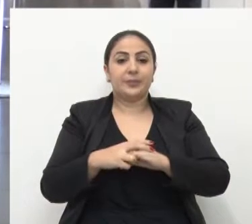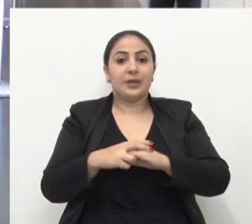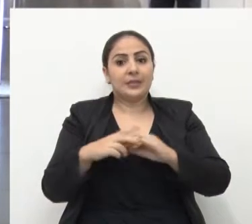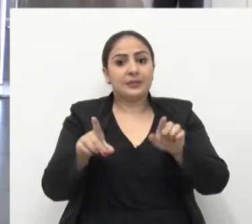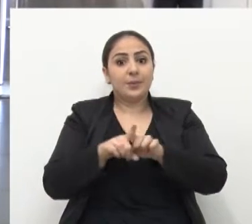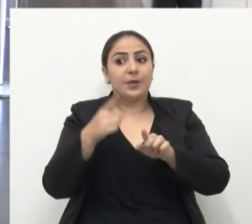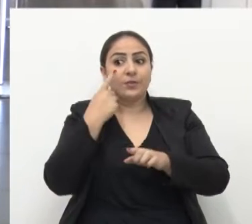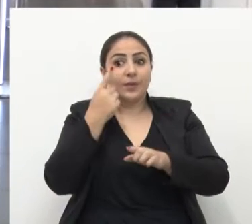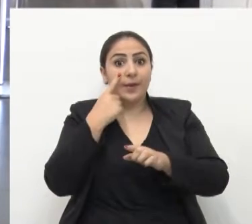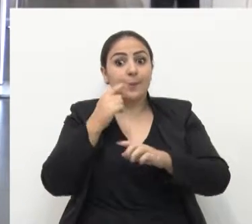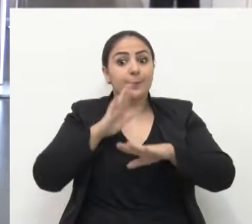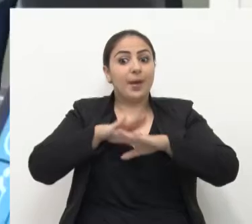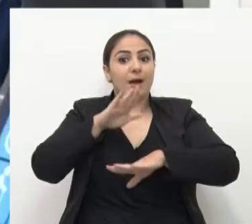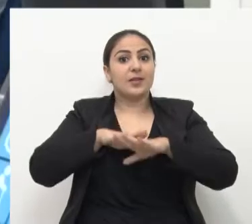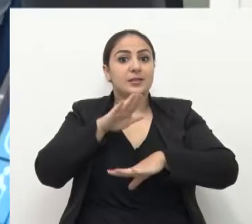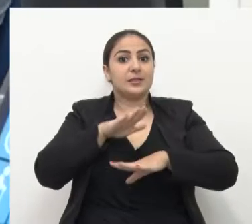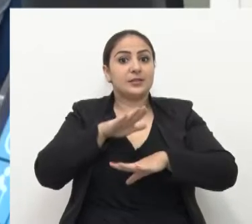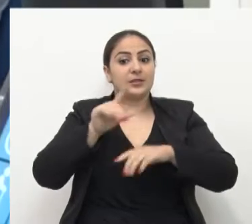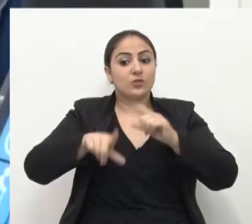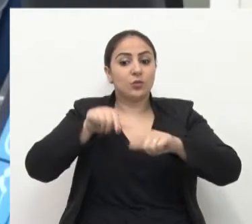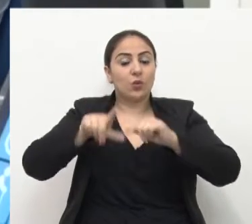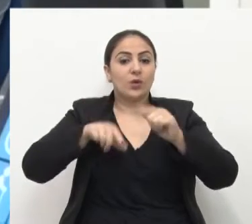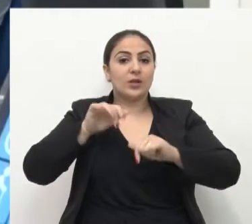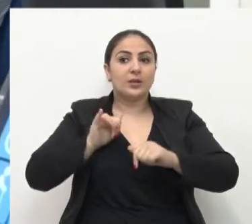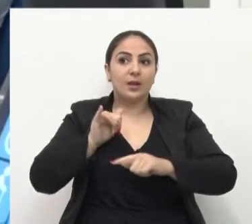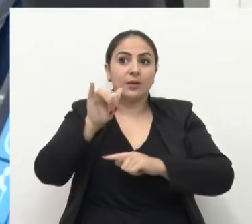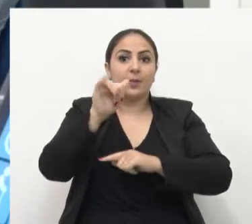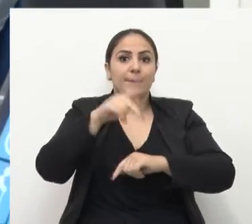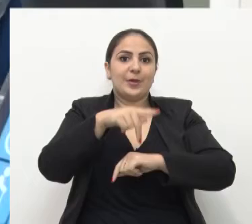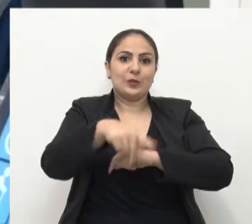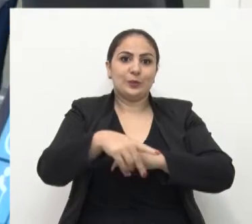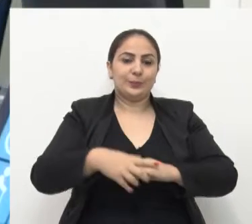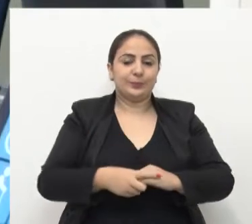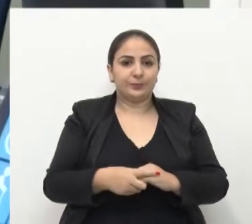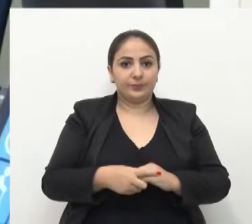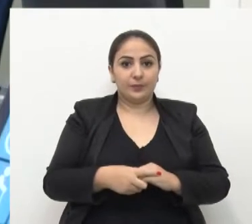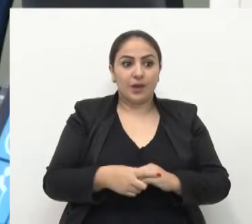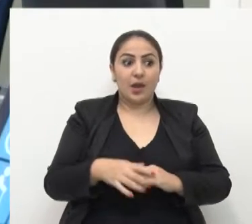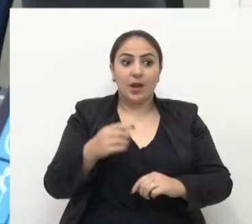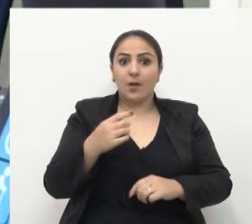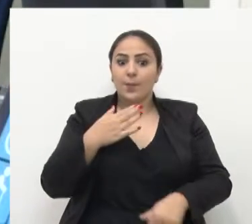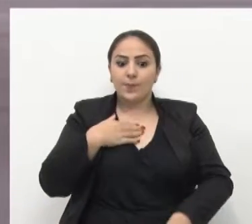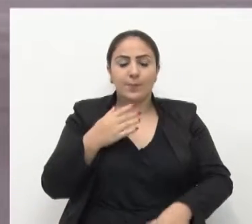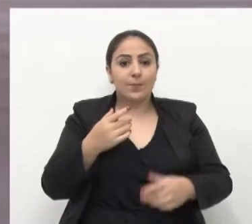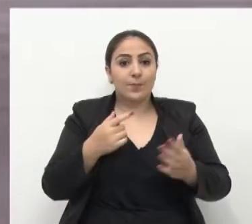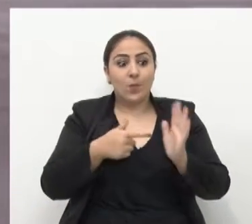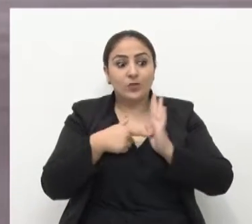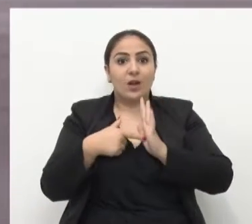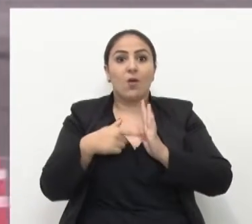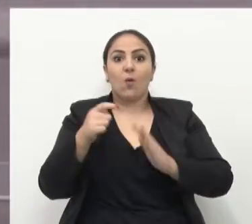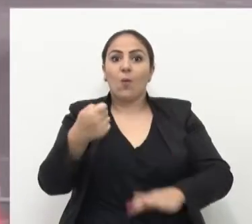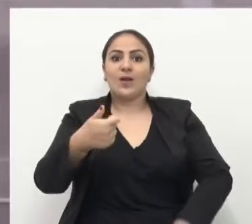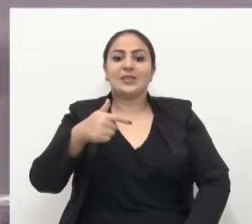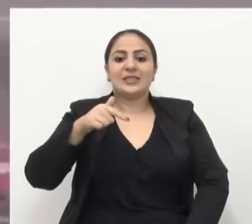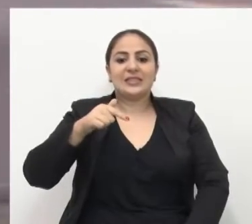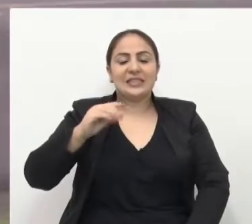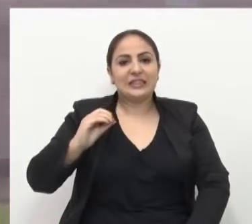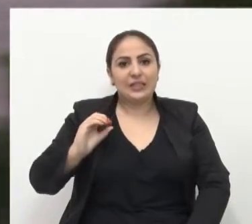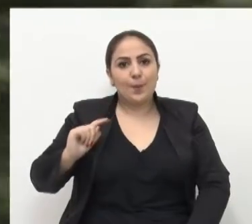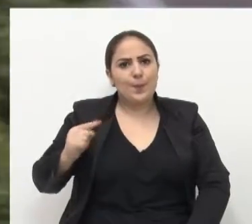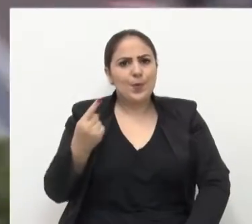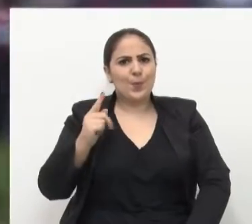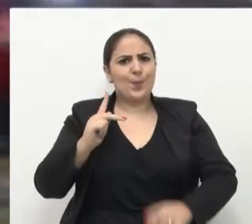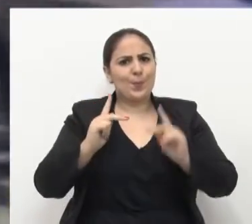oferta de mais opções de linhas aéreas para passo fundo passaram por ali quase 70 mil pessoas